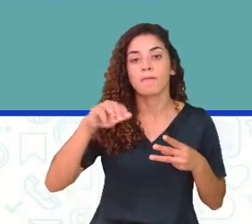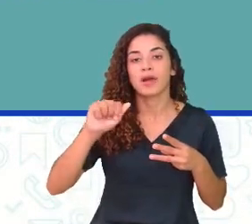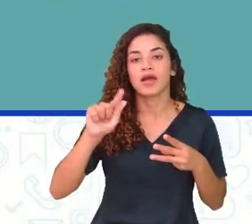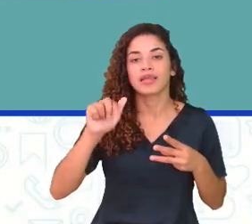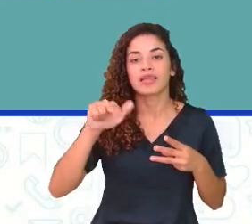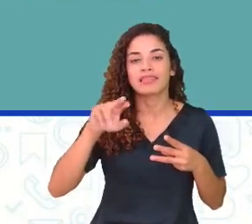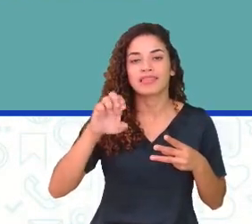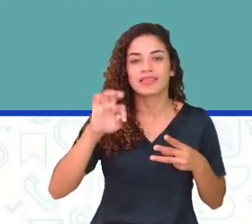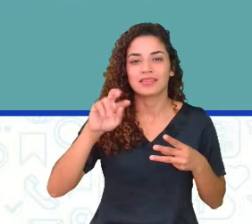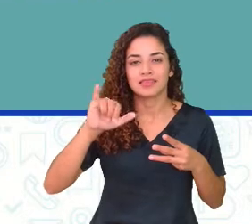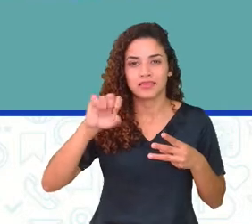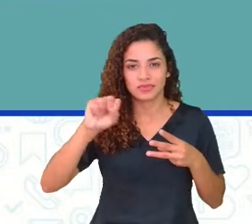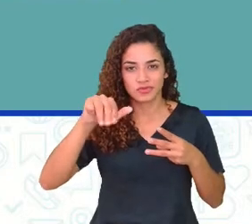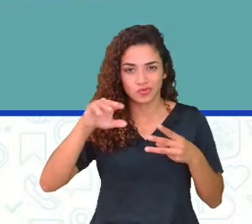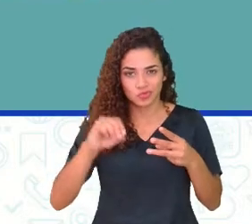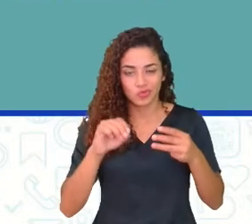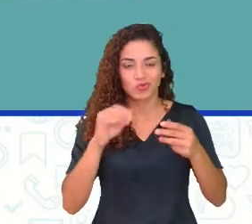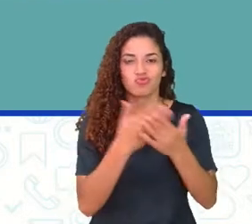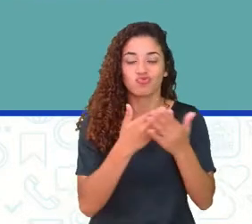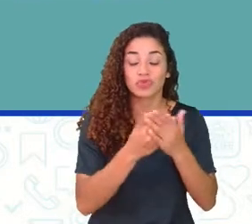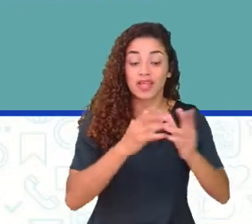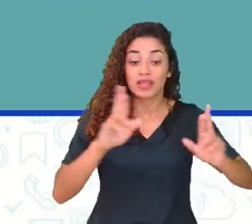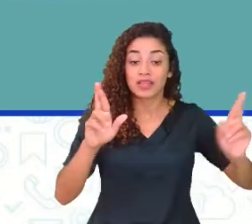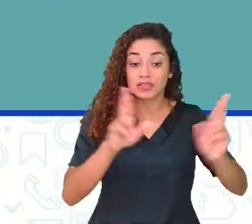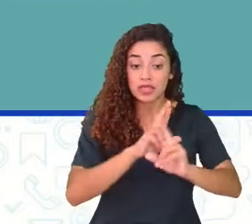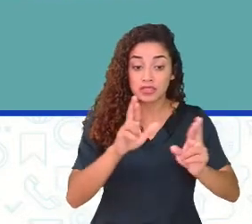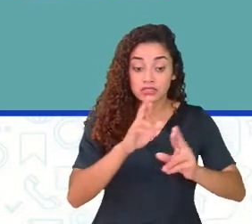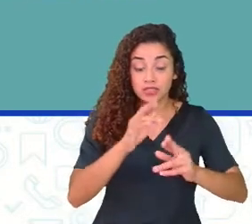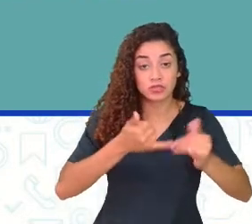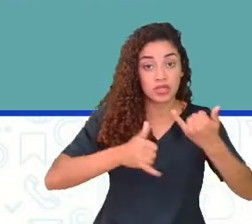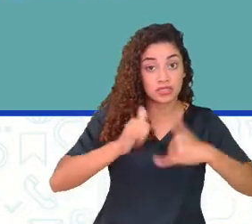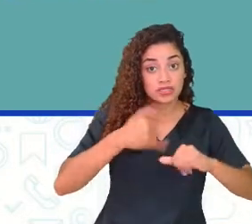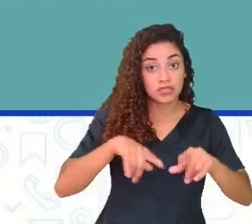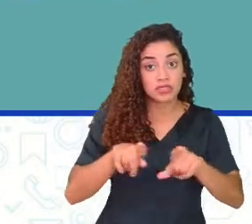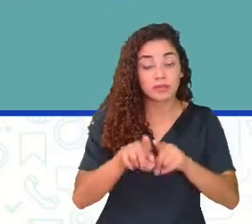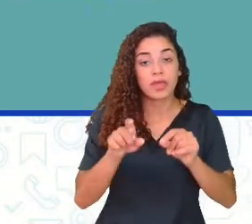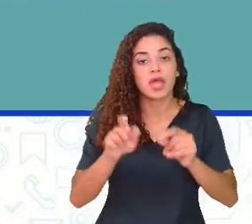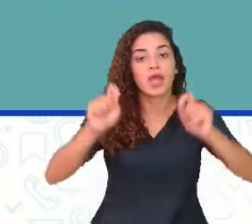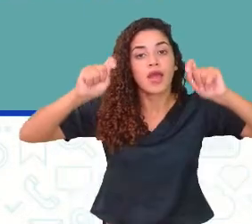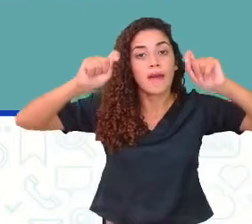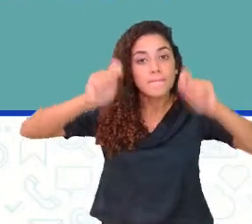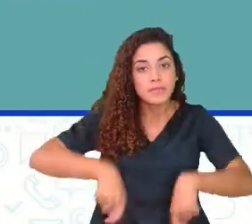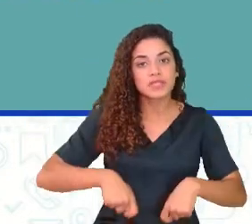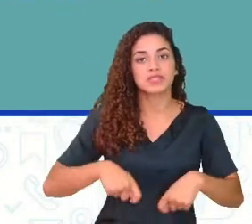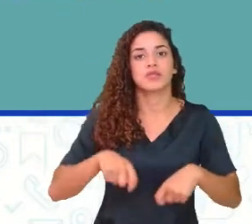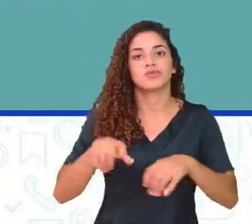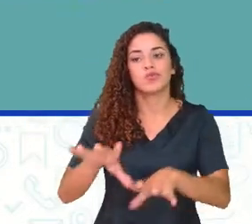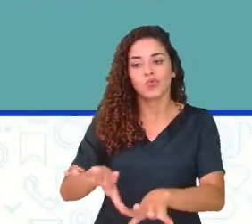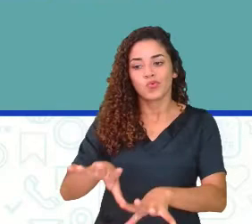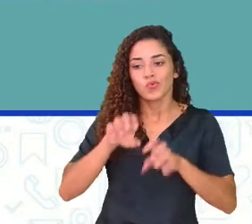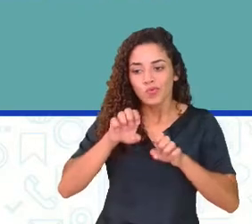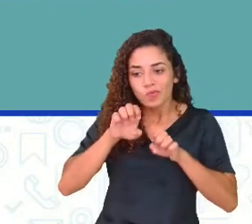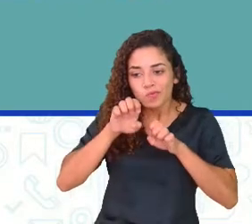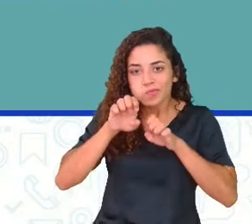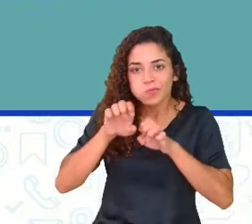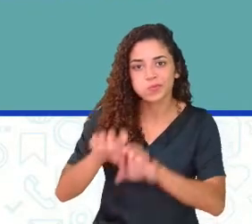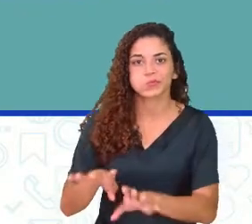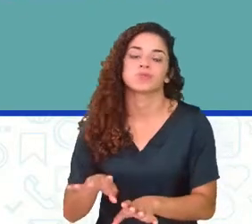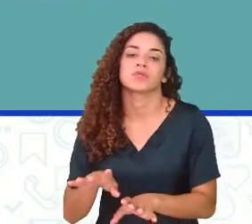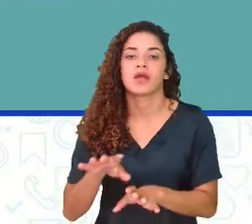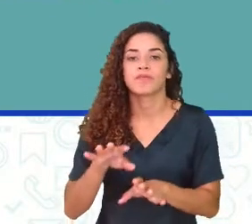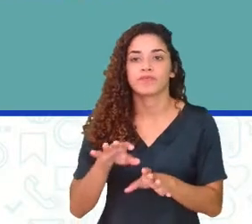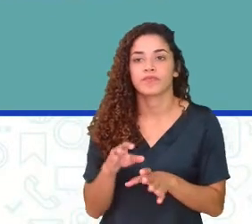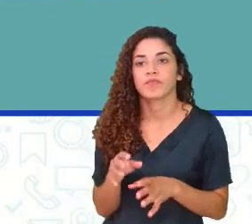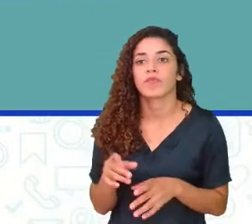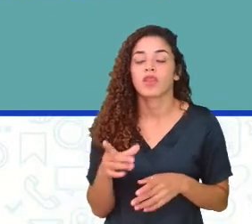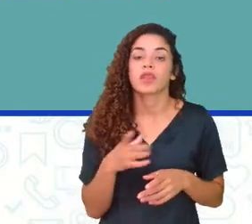estudar a relação da eletricidade com a capacidade de atrair e reprimir os polos, né? Atrair,